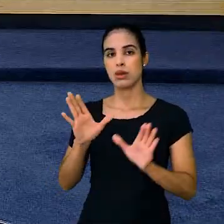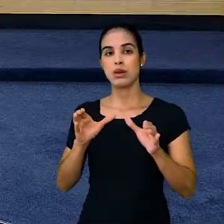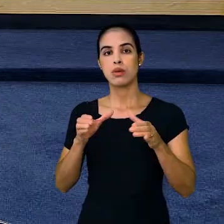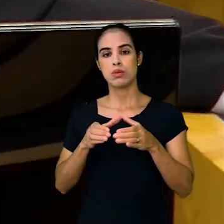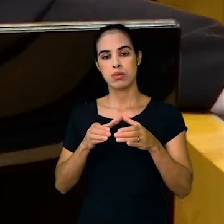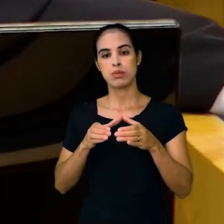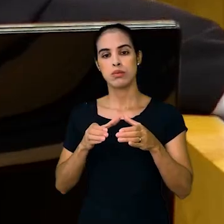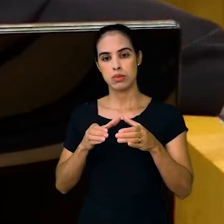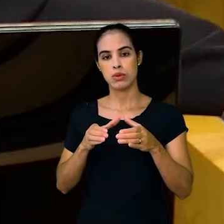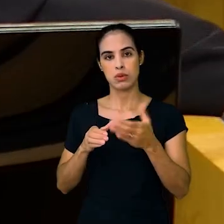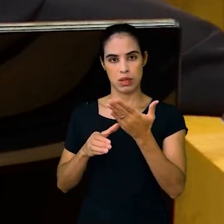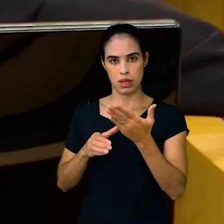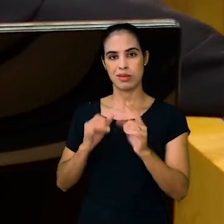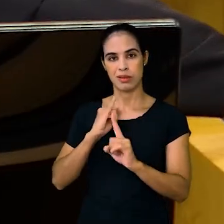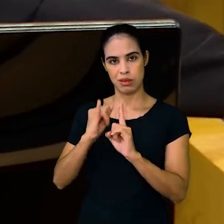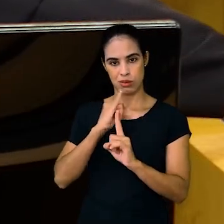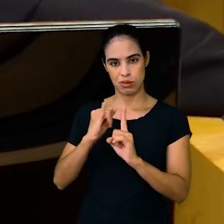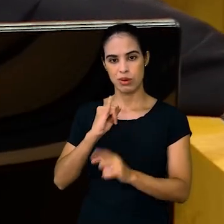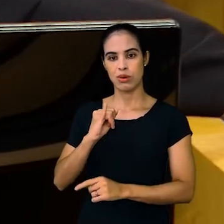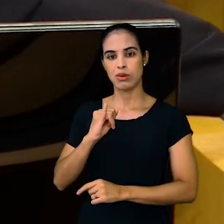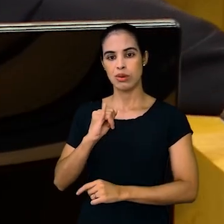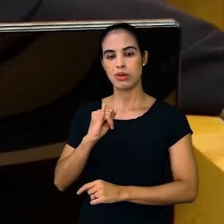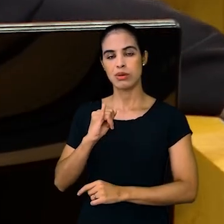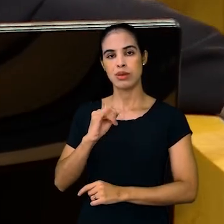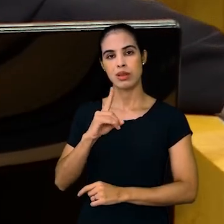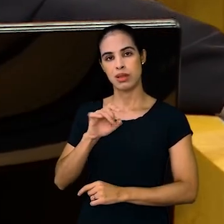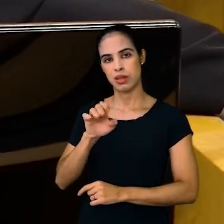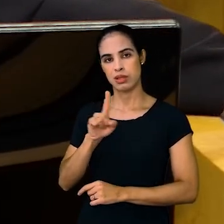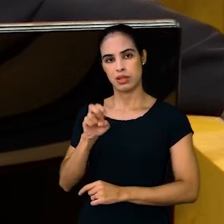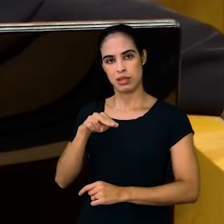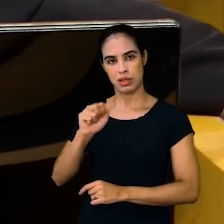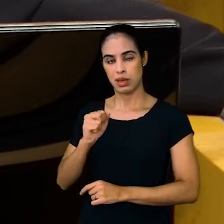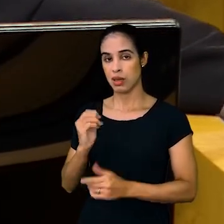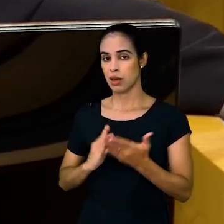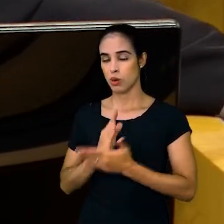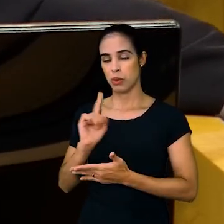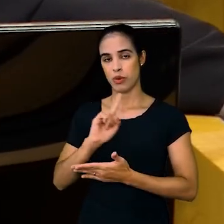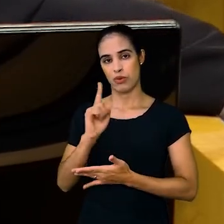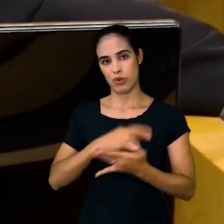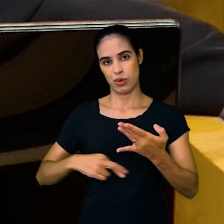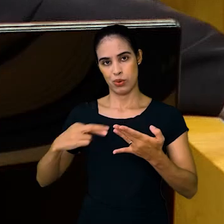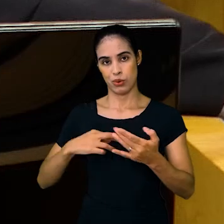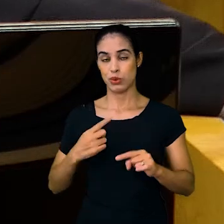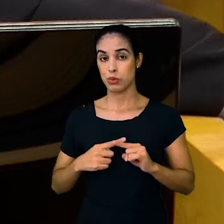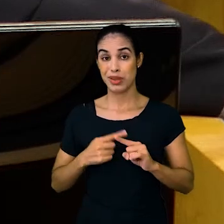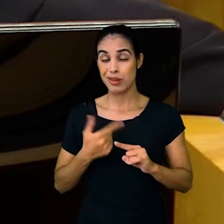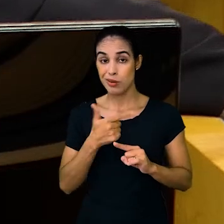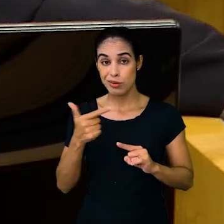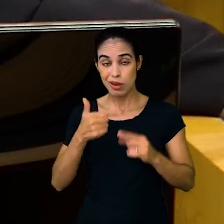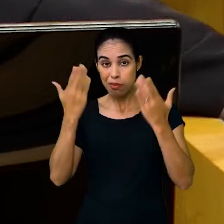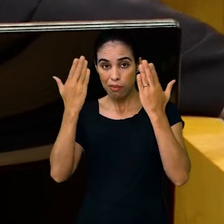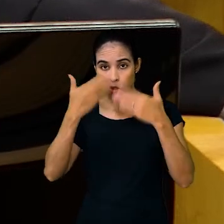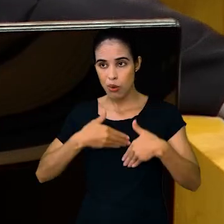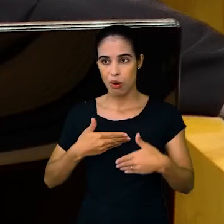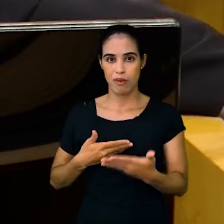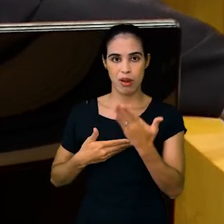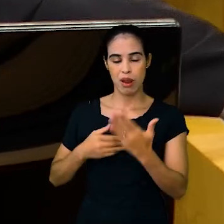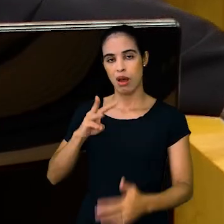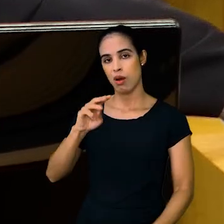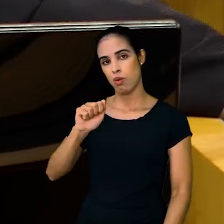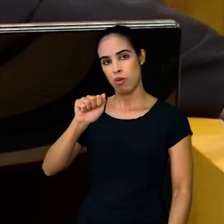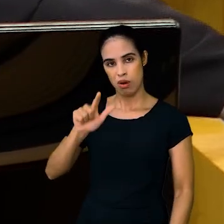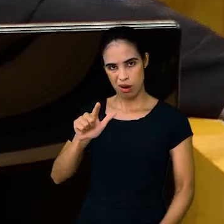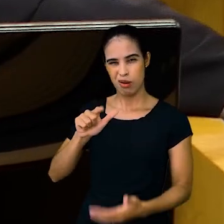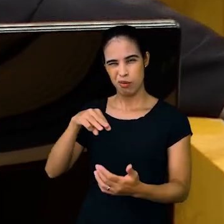turma, ministro Dezena da Silva, rejeitou o recurso. Segundo o relator, não há qualquer prova de que o Walmart